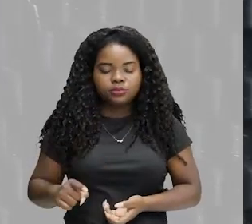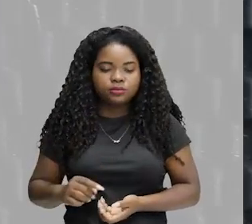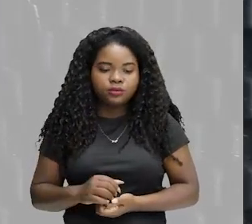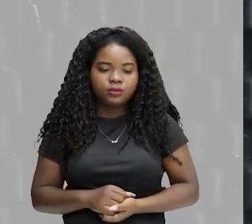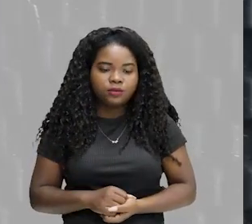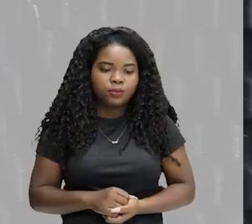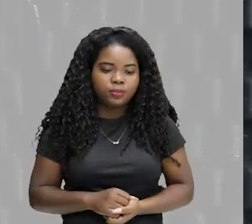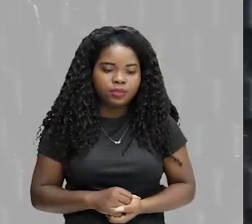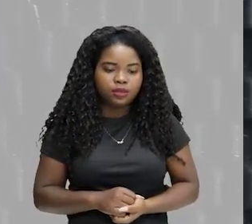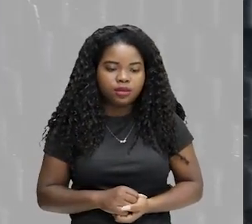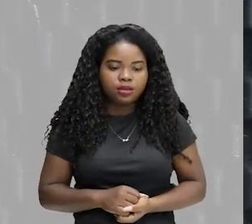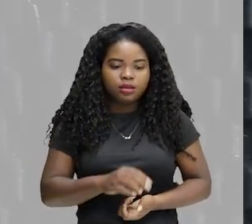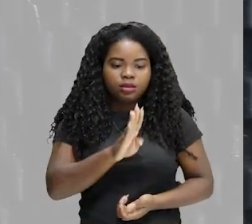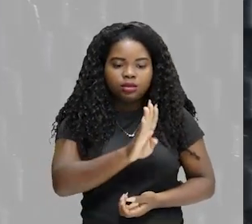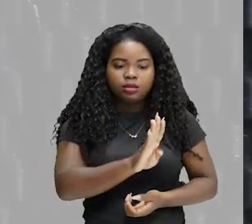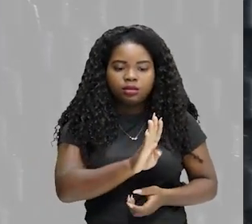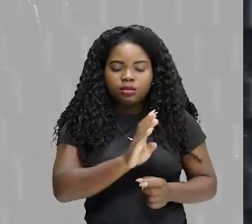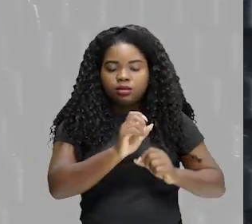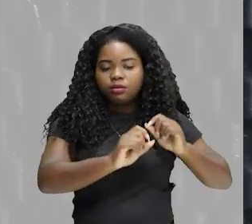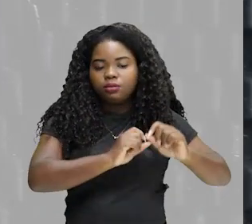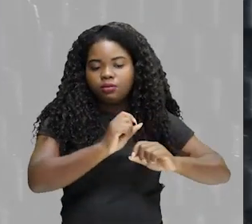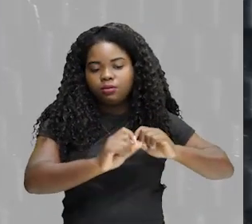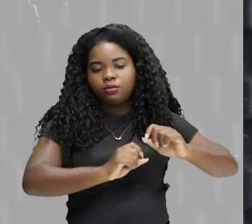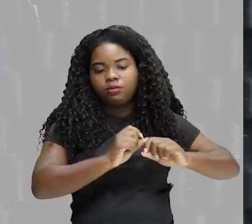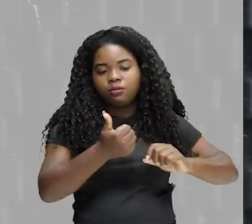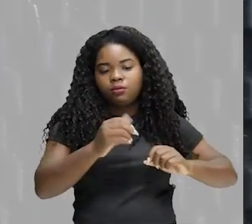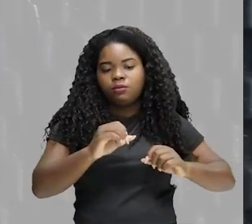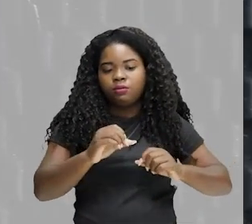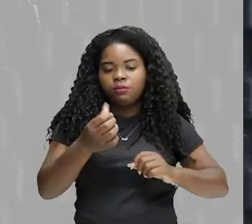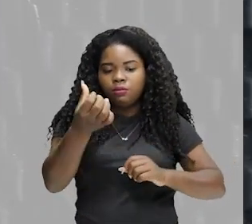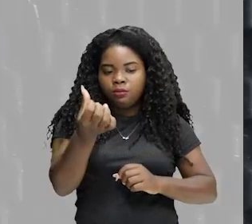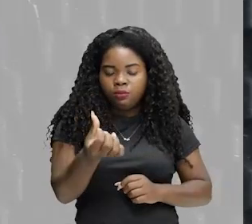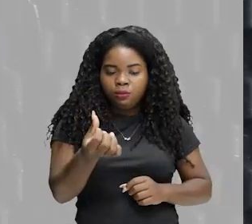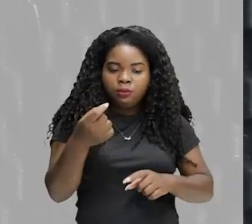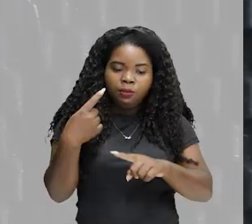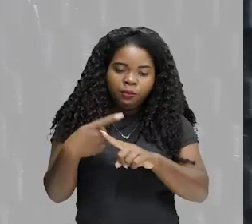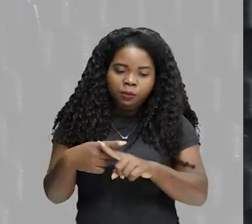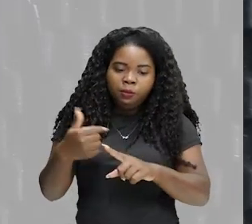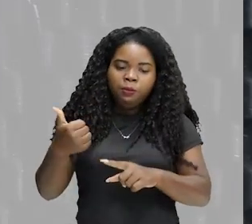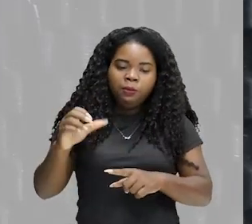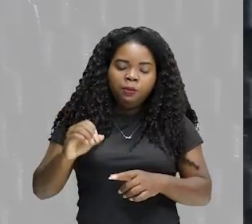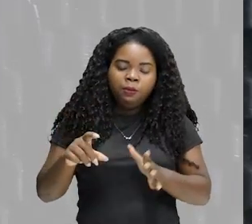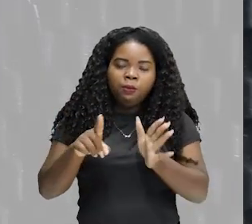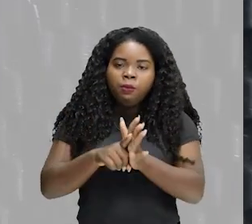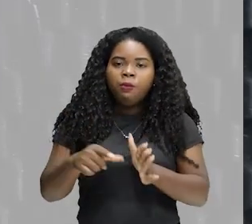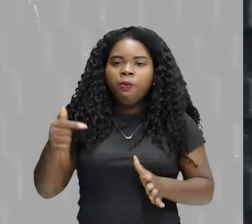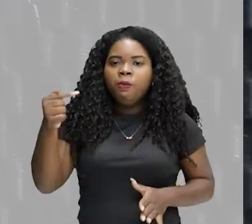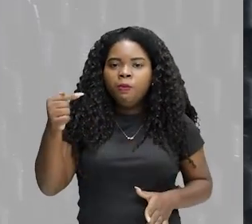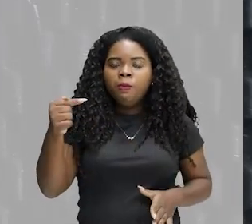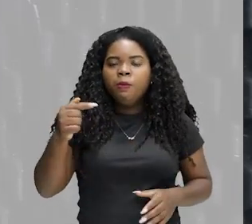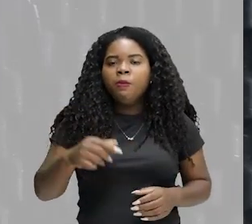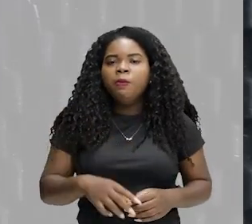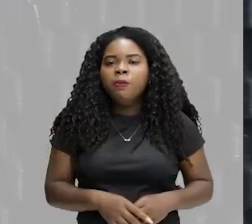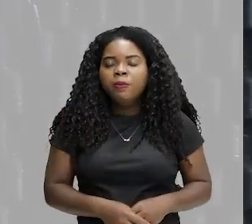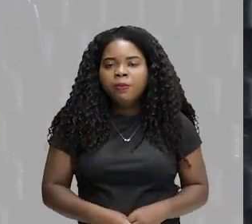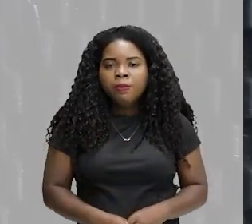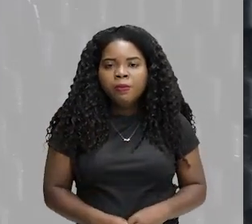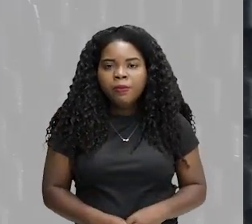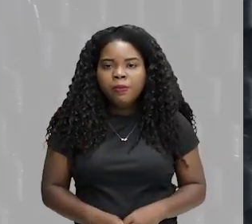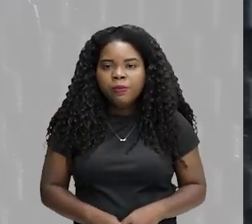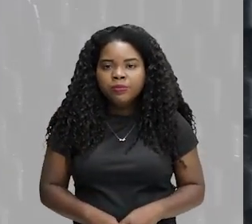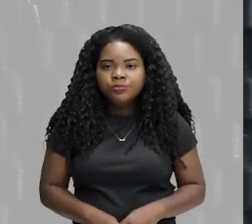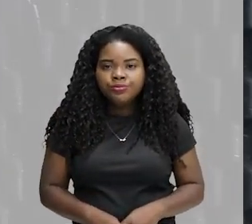extremos. Então, esse B vai ser maior ou igual a 10 elevado a sexta vezes